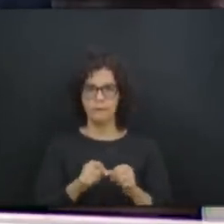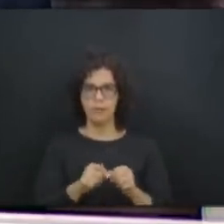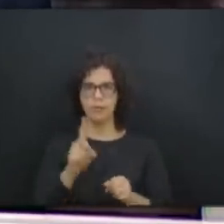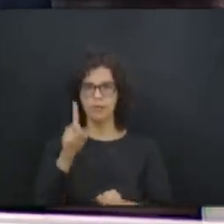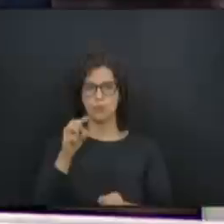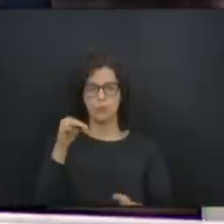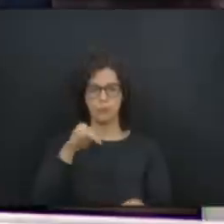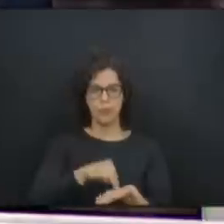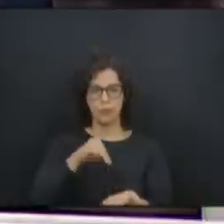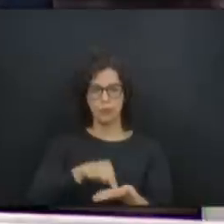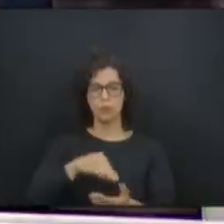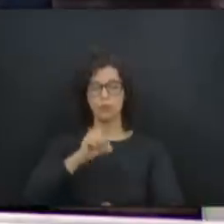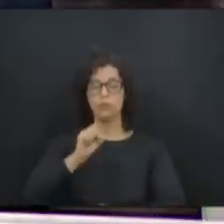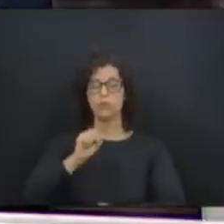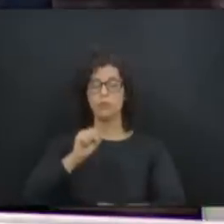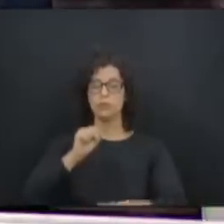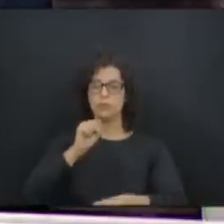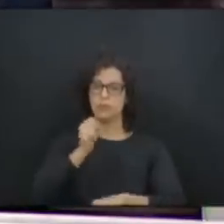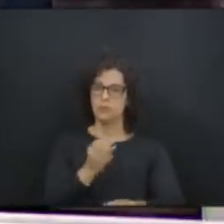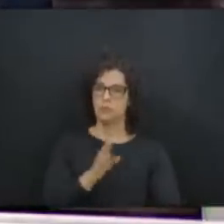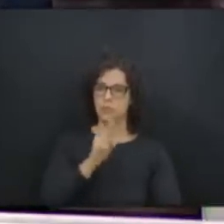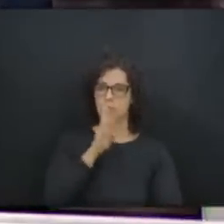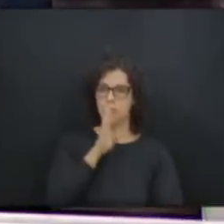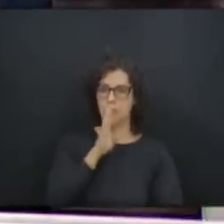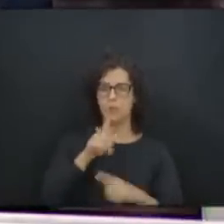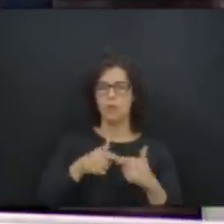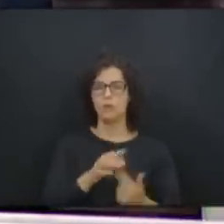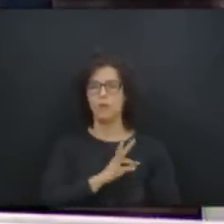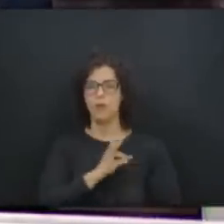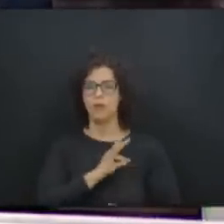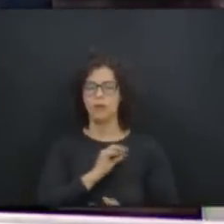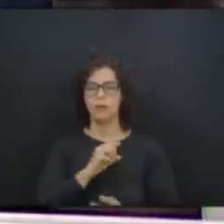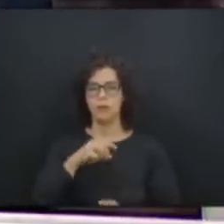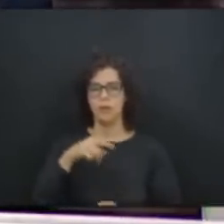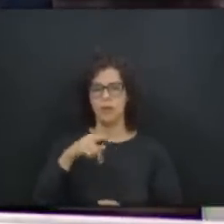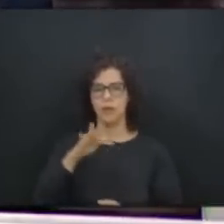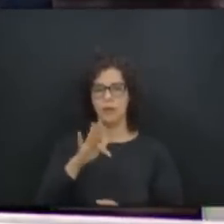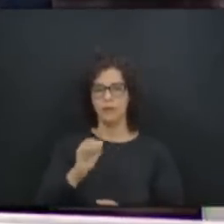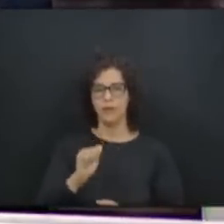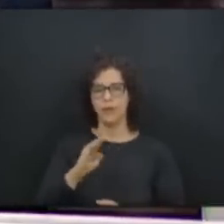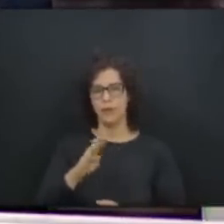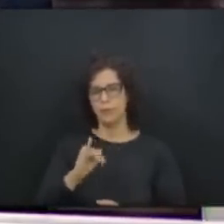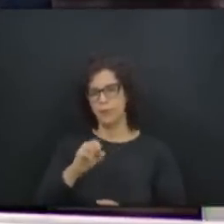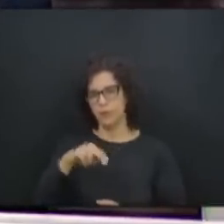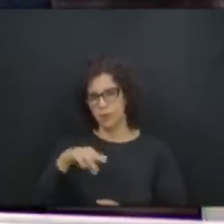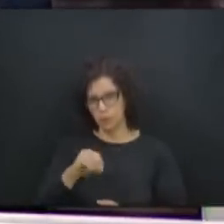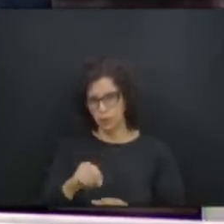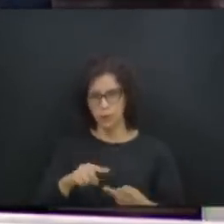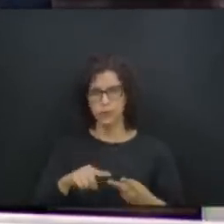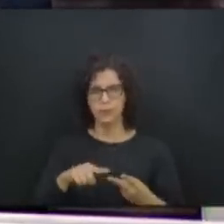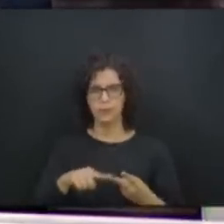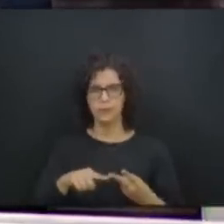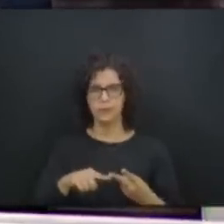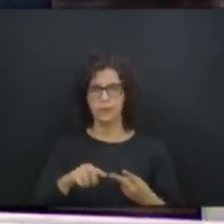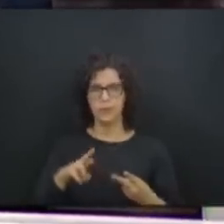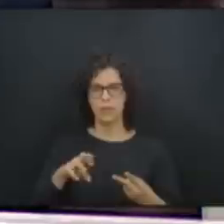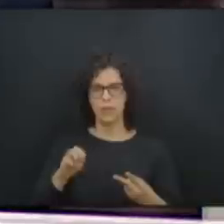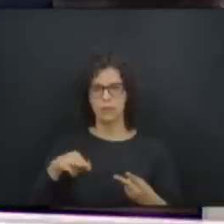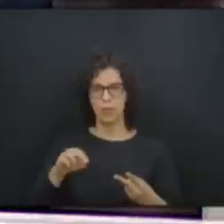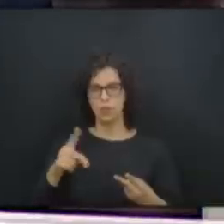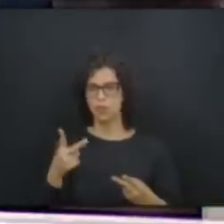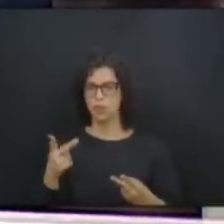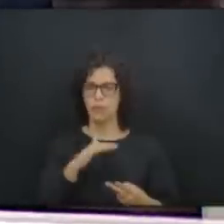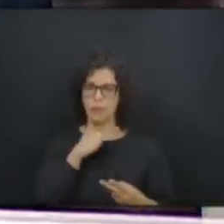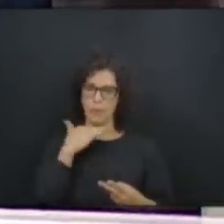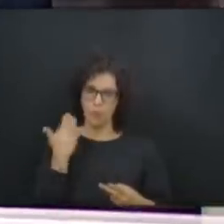respeitado um minuto de silêncio em homenagem aos policiais militares soldado Fabiano sobrinho e o soldado o Ramon